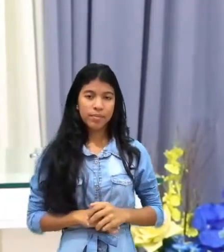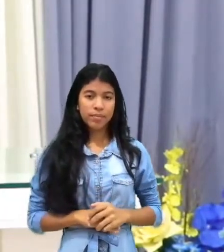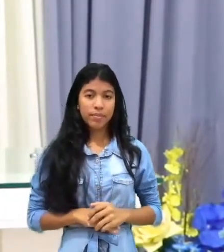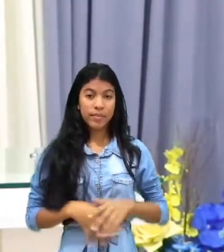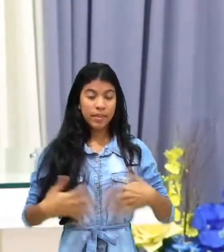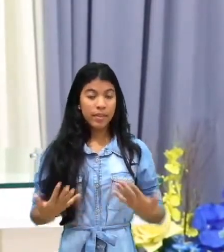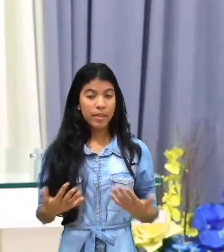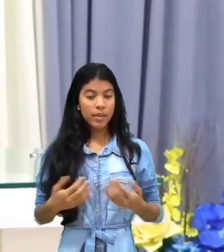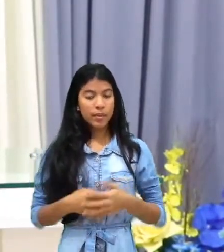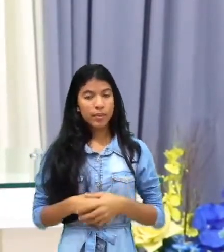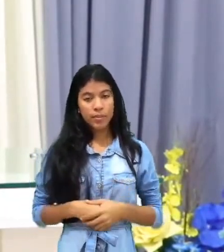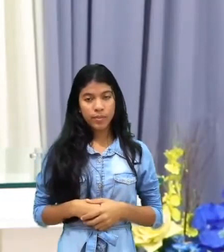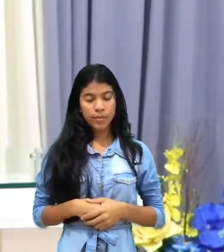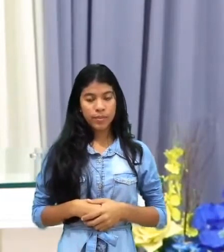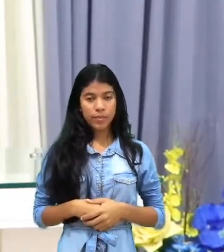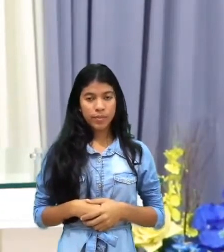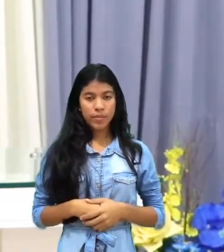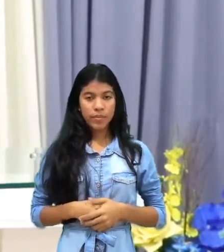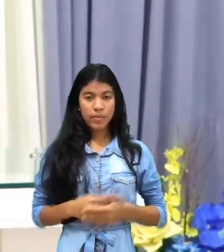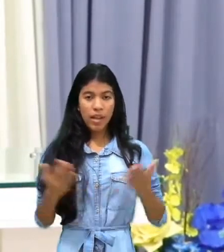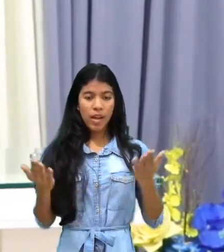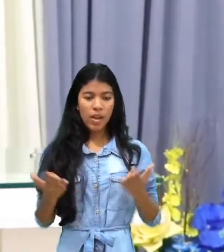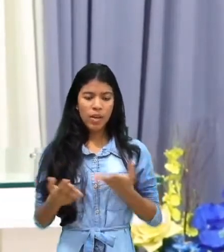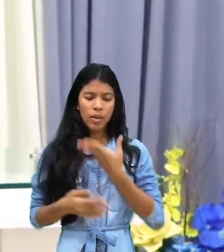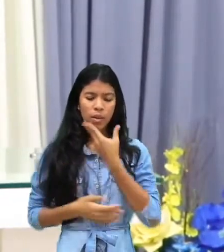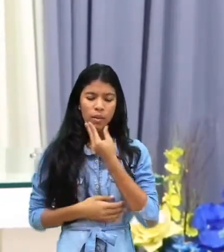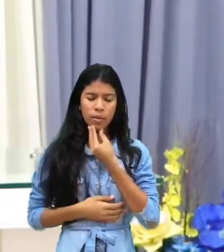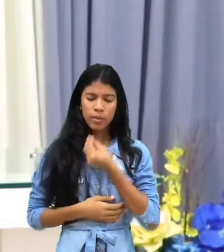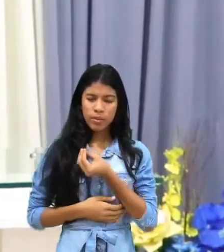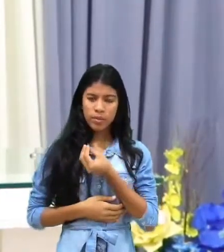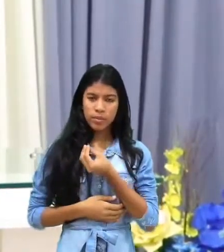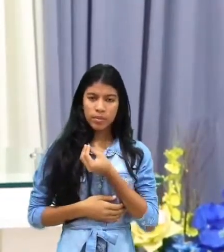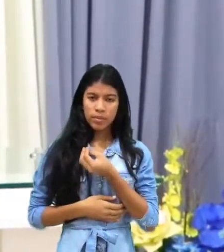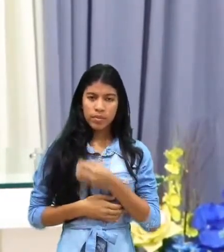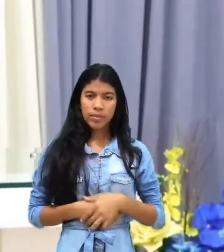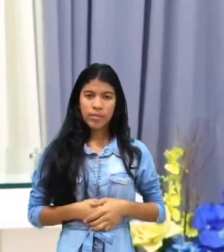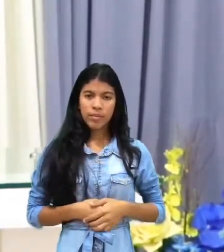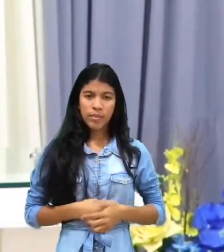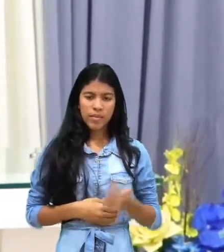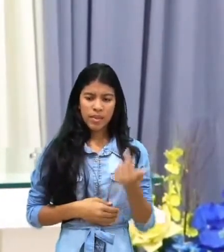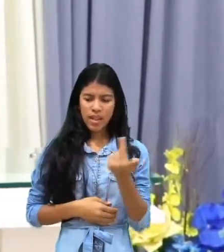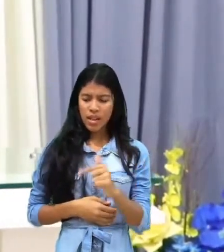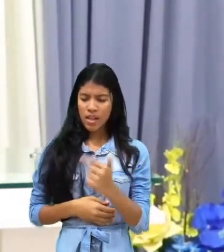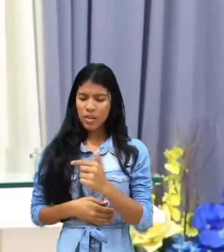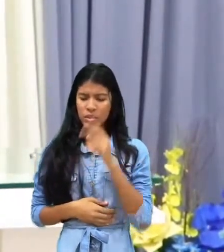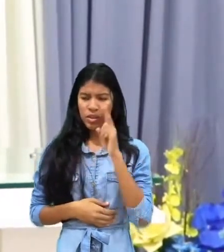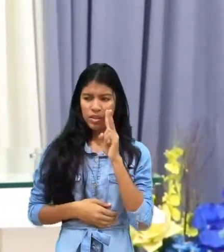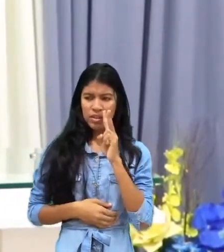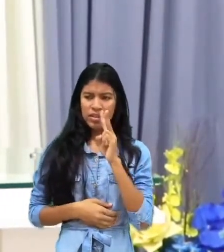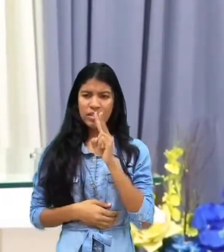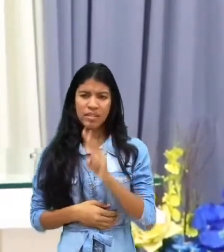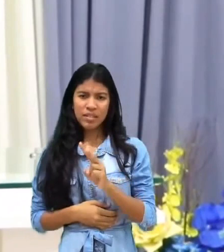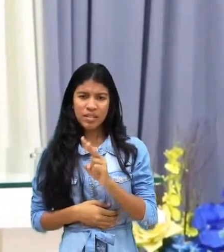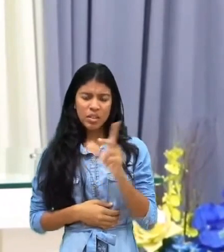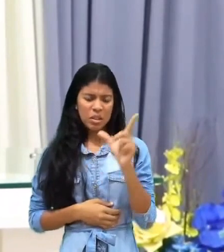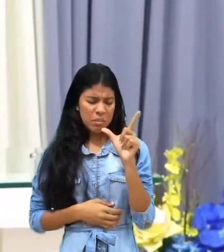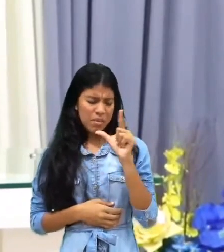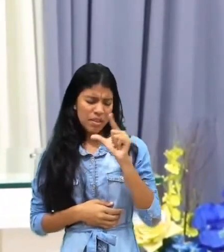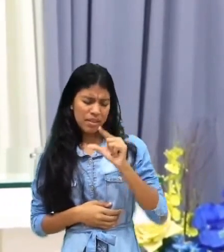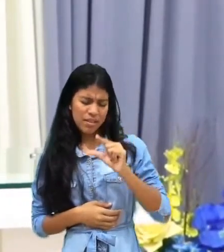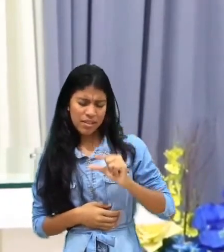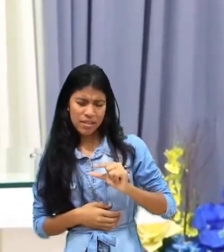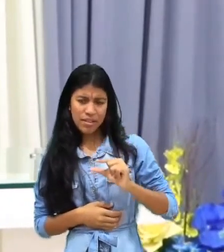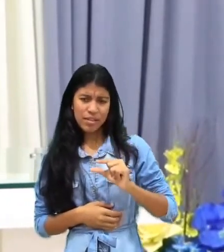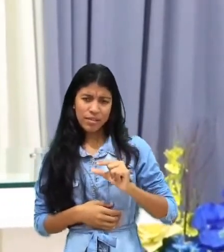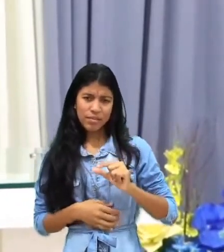aí agora, aquele homem não era mais, ele não tinha mais aquela visão que ele não valia nada, que ele não era